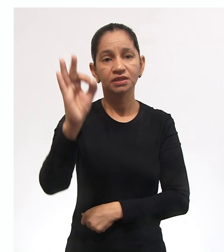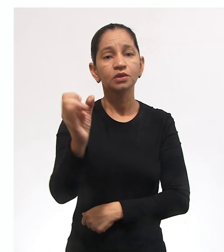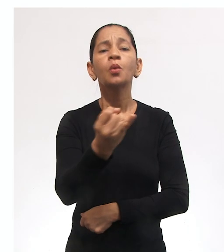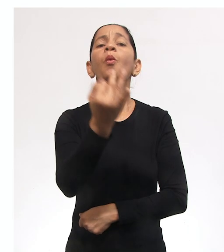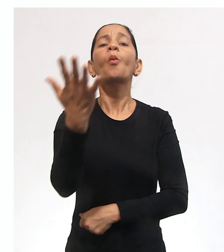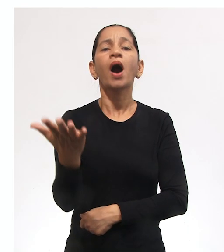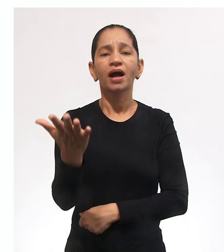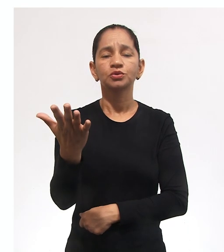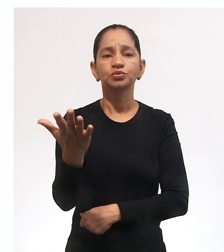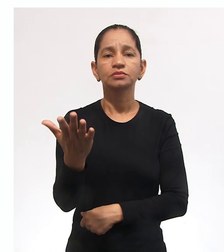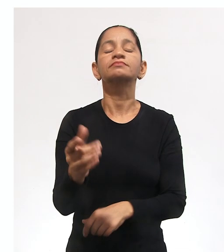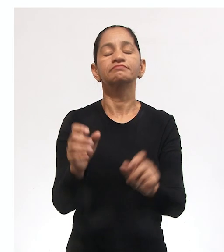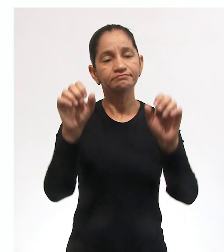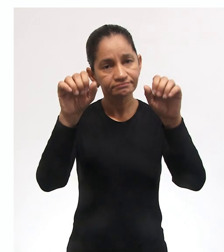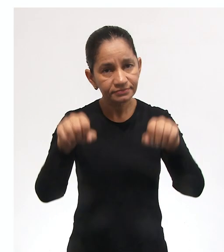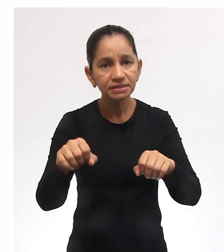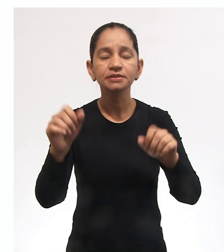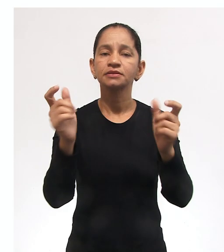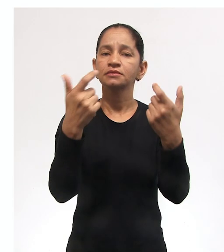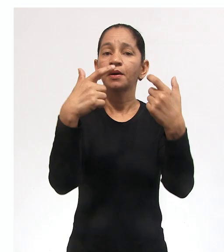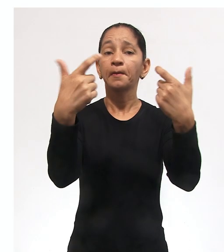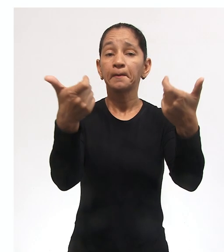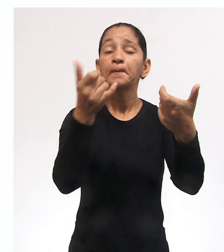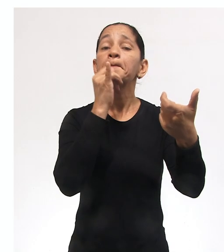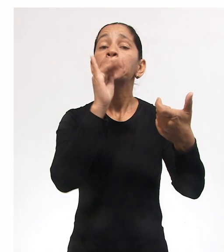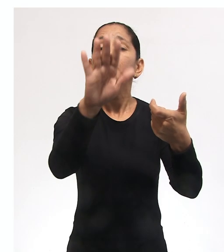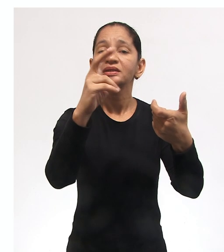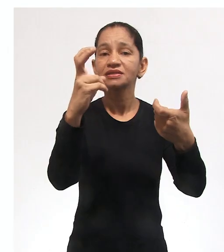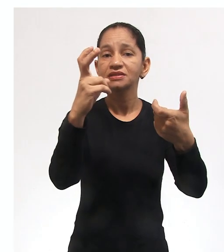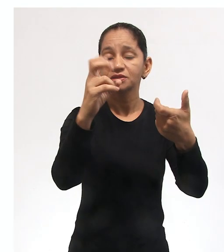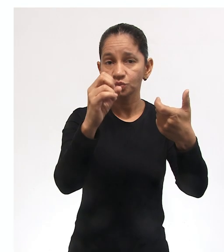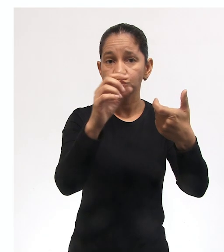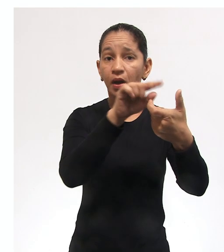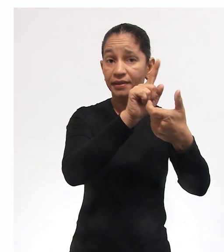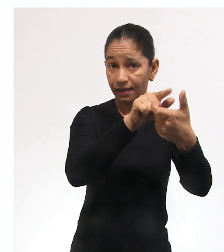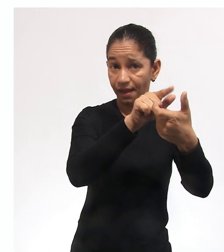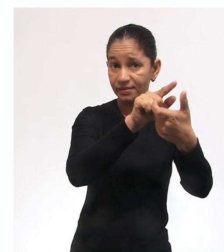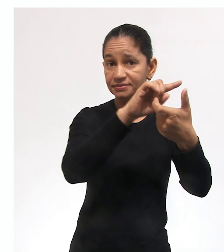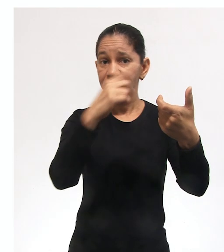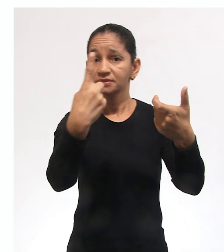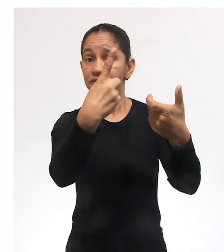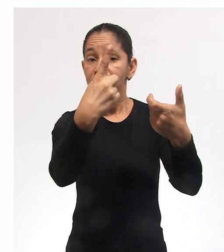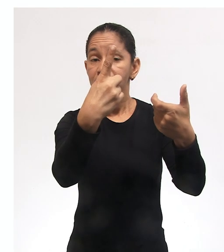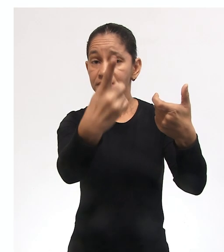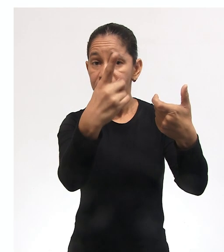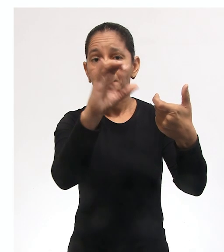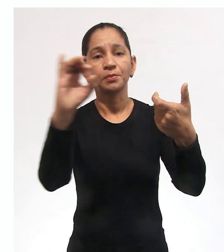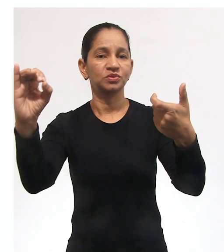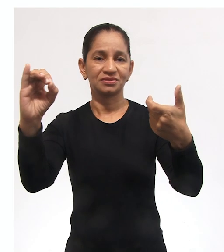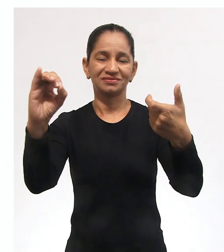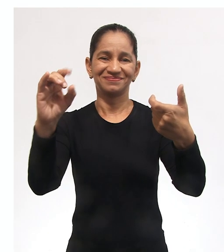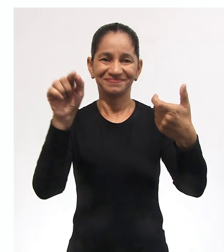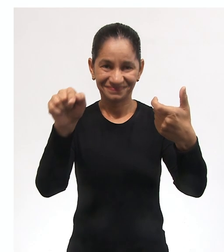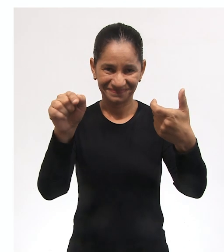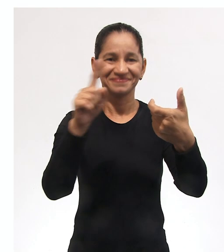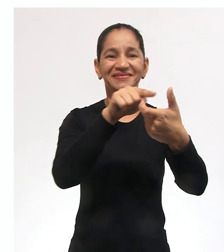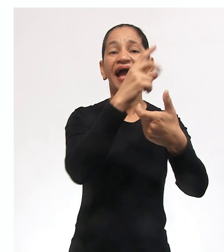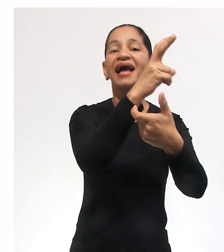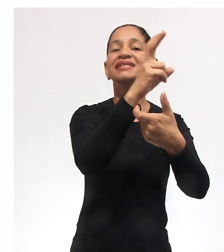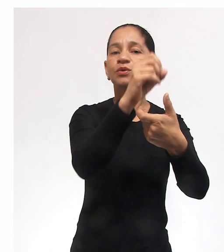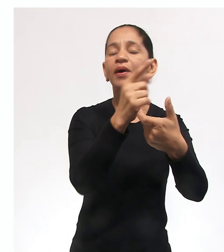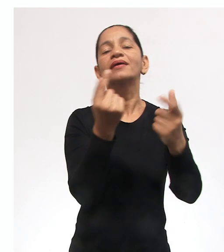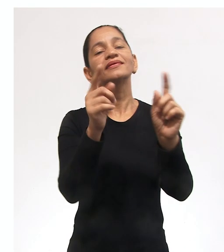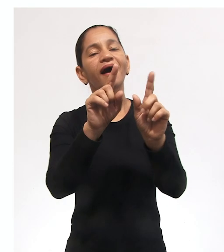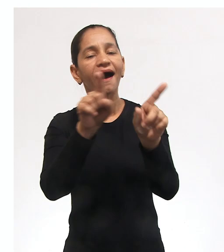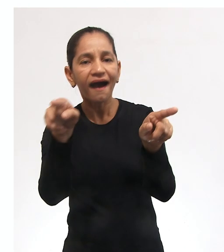porcentagem, tá? E a gente tem as categorias. 50 é o valor original, é o valor cheio, é 100%, é o